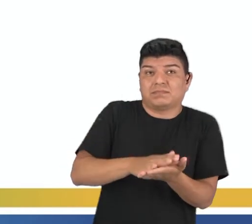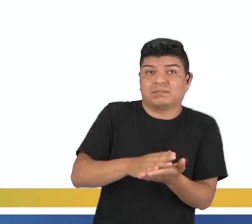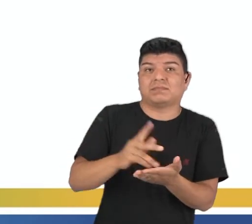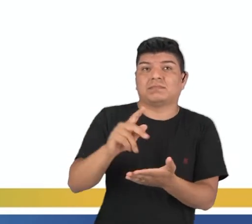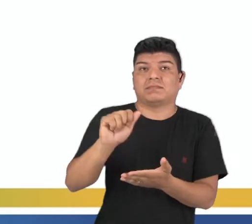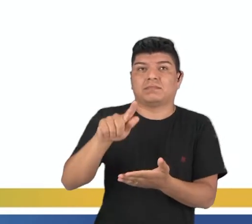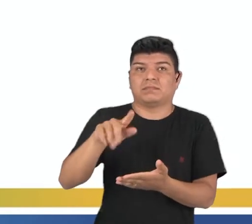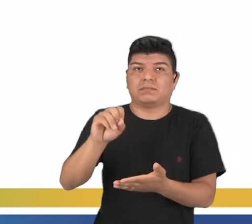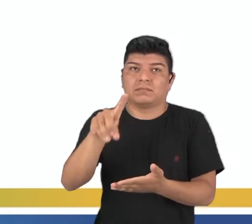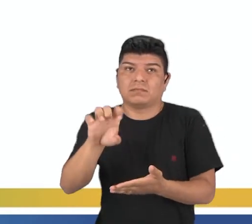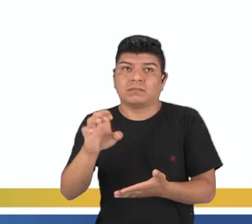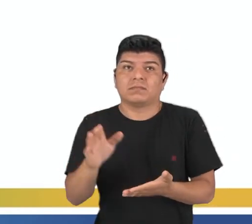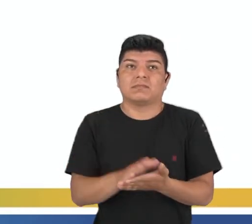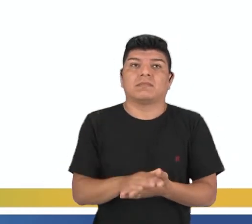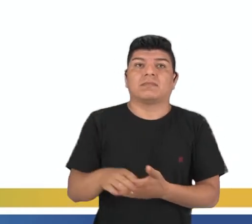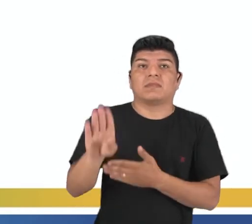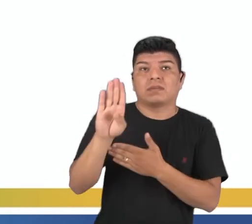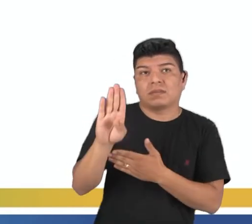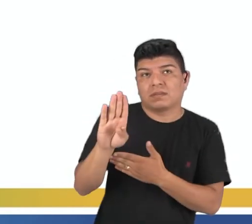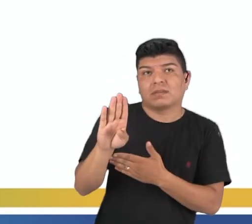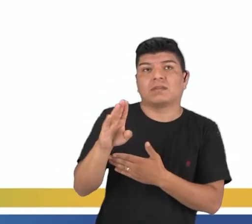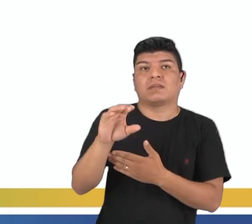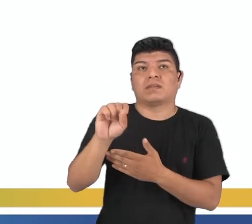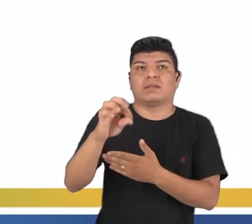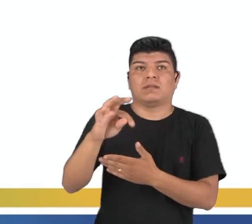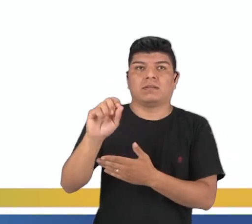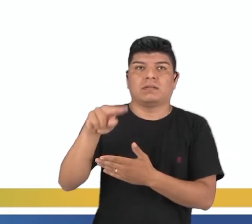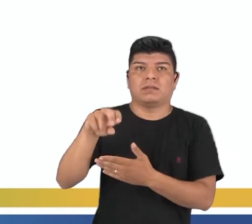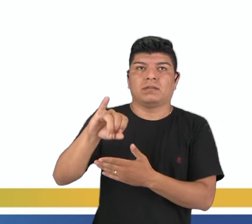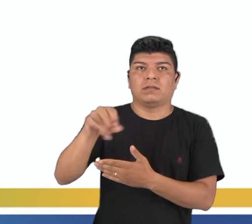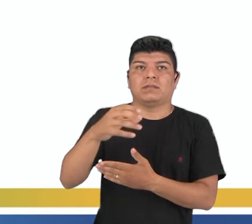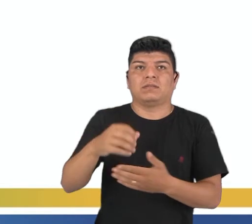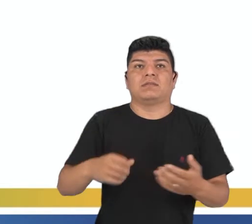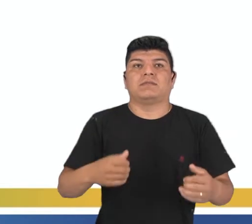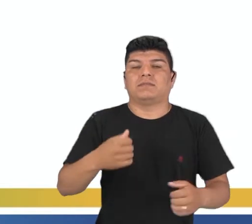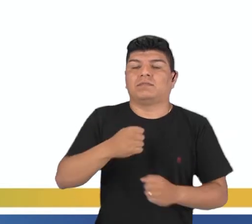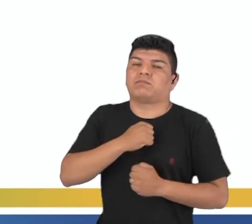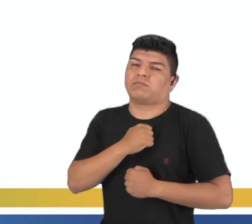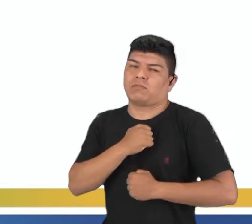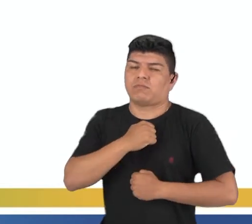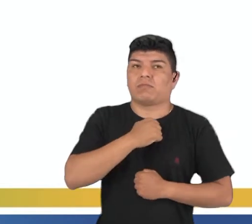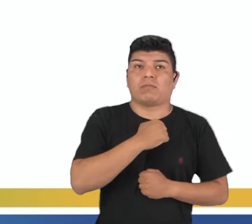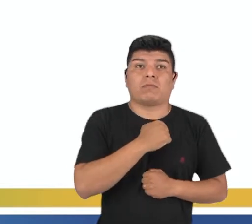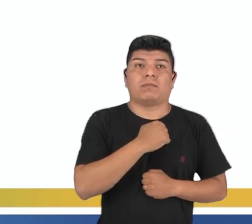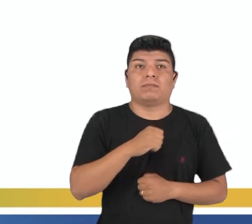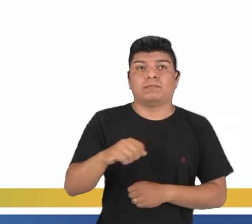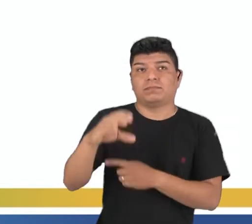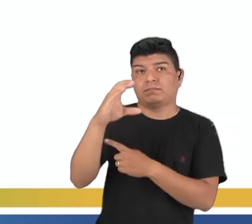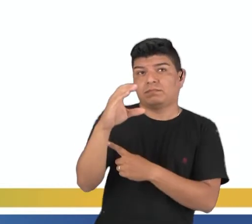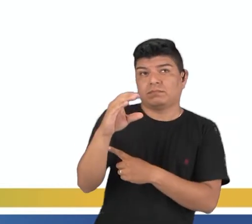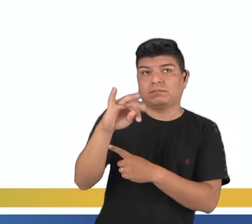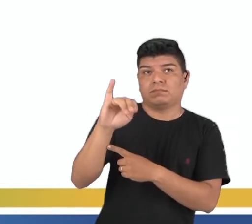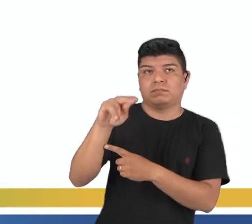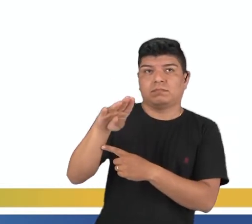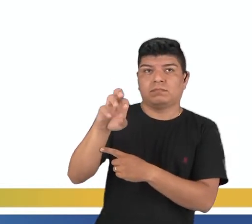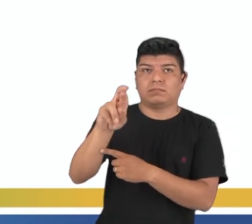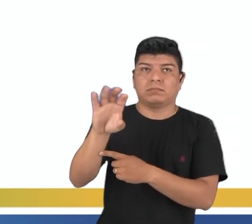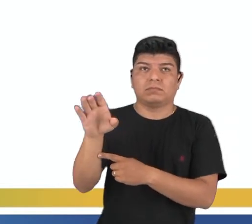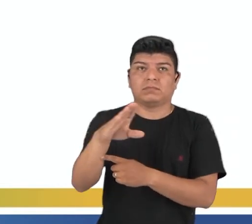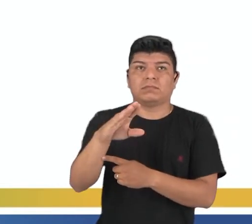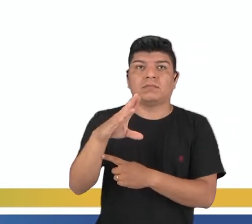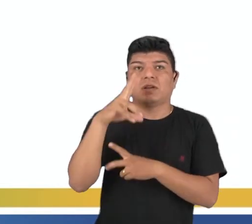e pagode. Letra B, sertanejo e forró. Letra C, timbre,